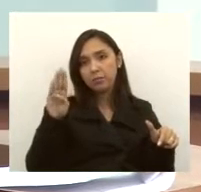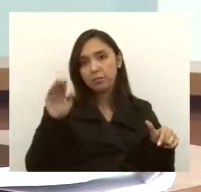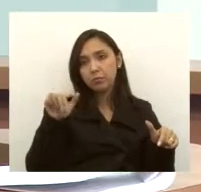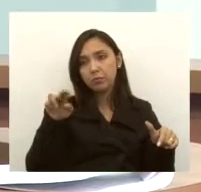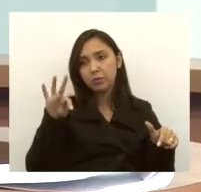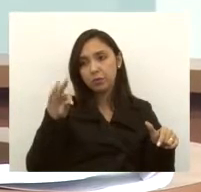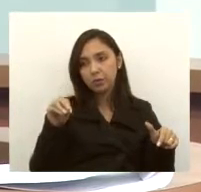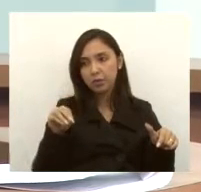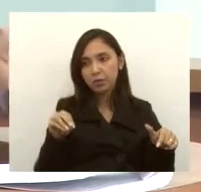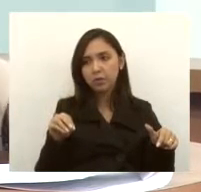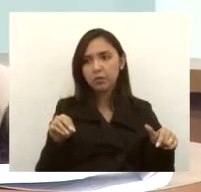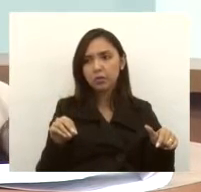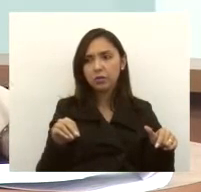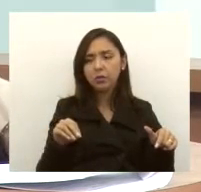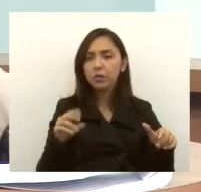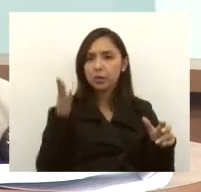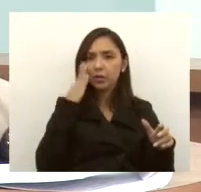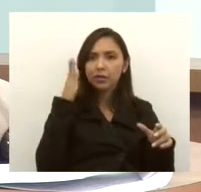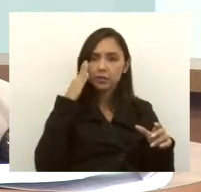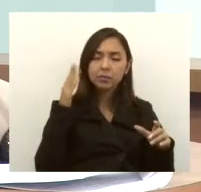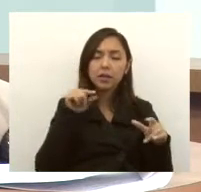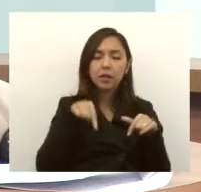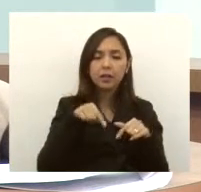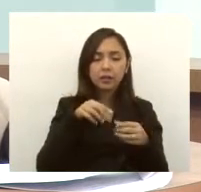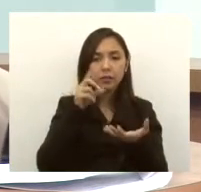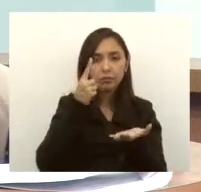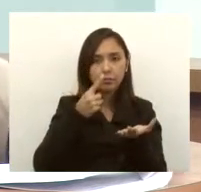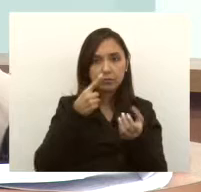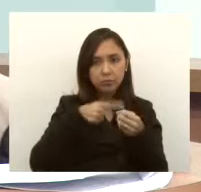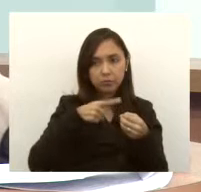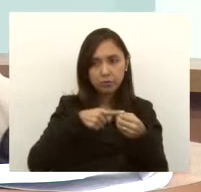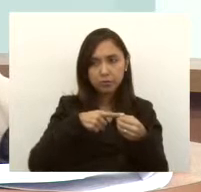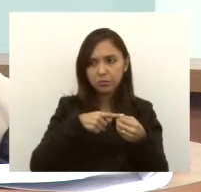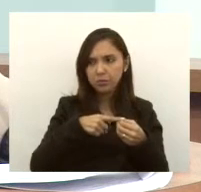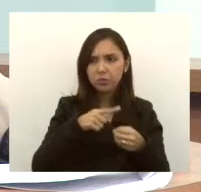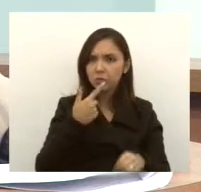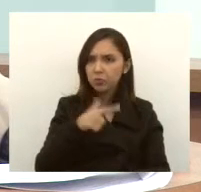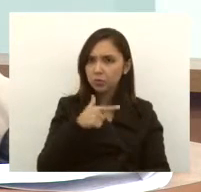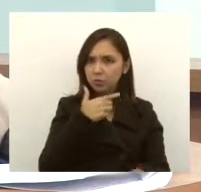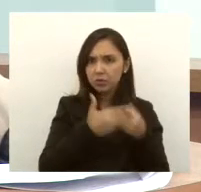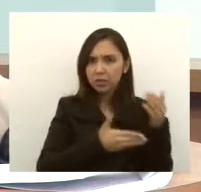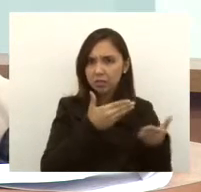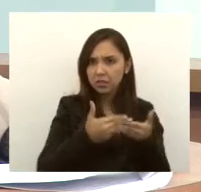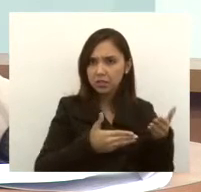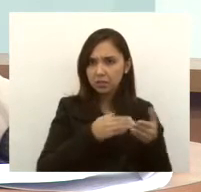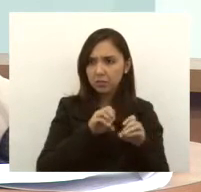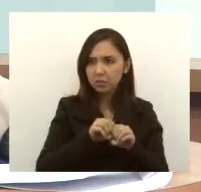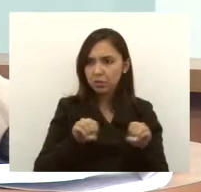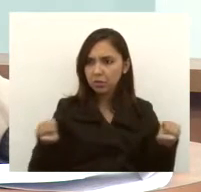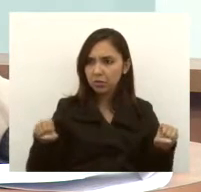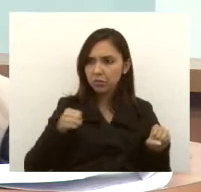verdade que no município de Guarulhos não se faz tratamento de esgoto? Falei,